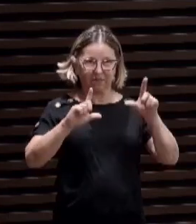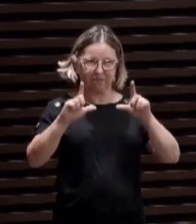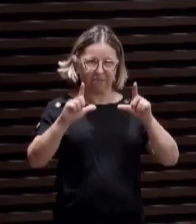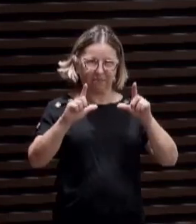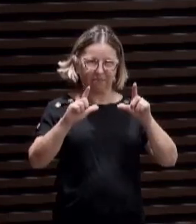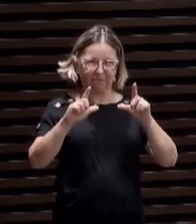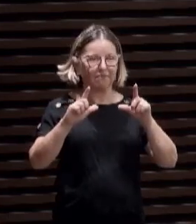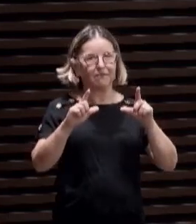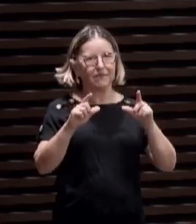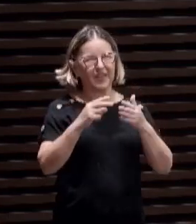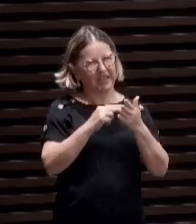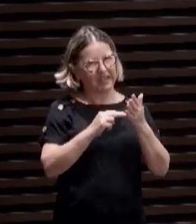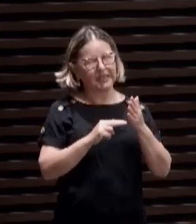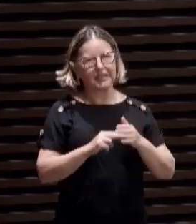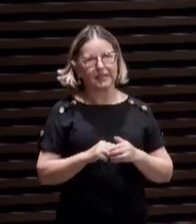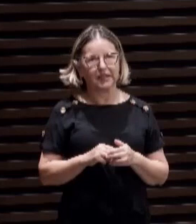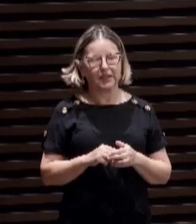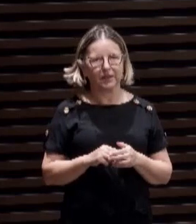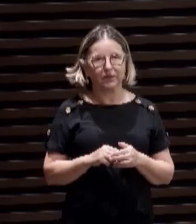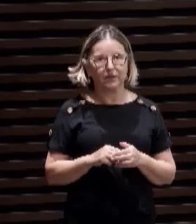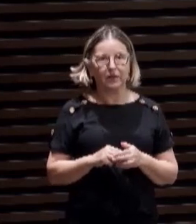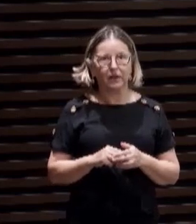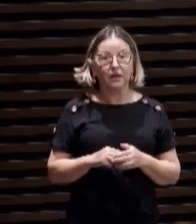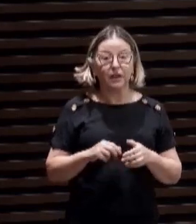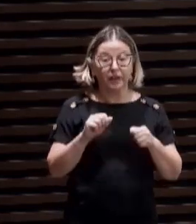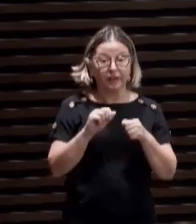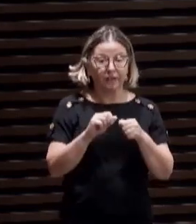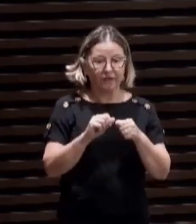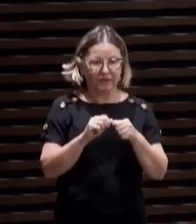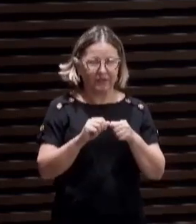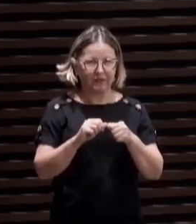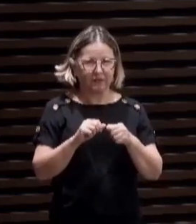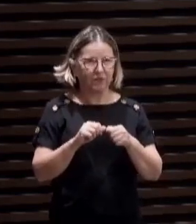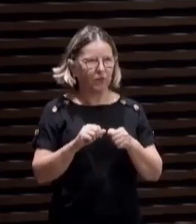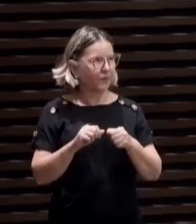momento fizeram feitiçaria, um círculo,